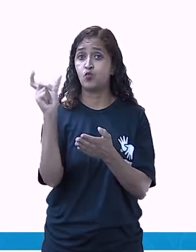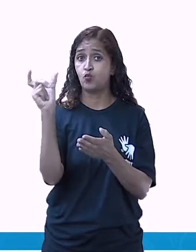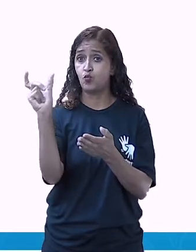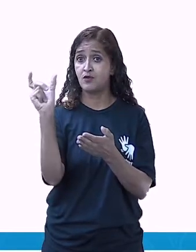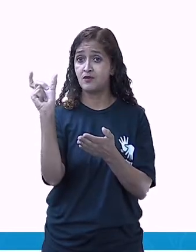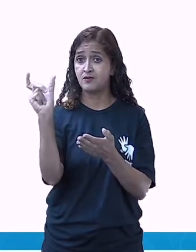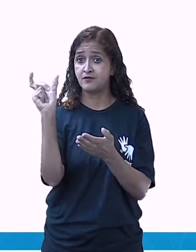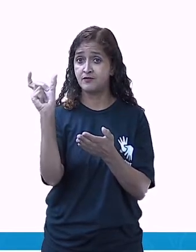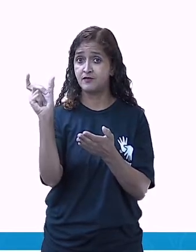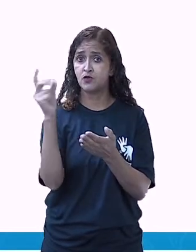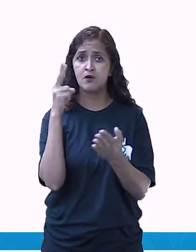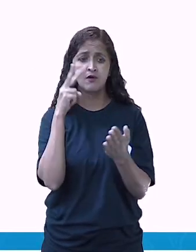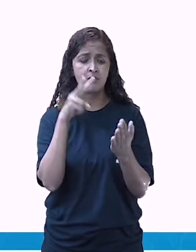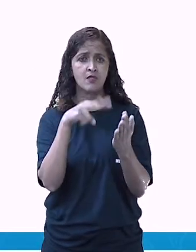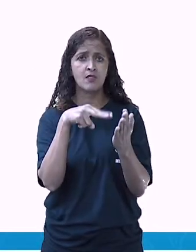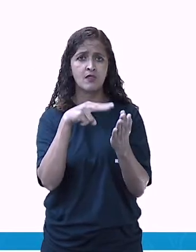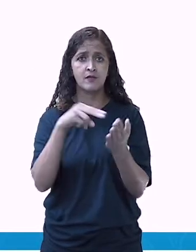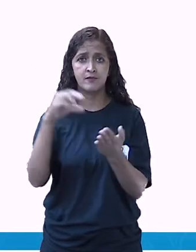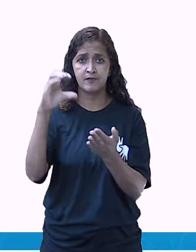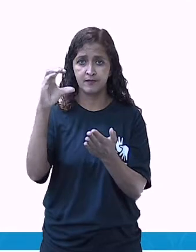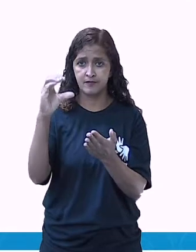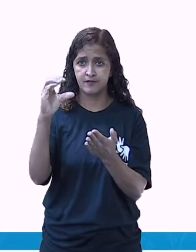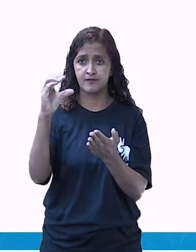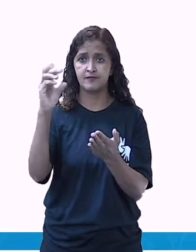quando você lê, você observa.